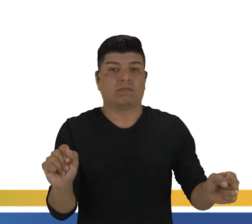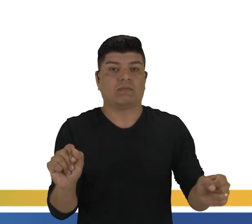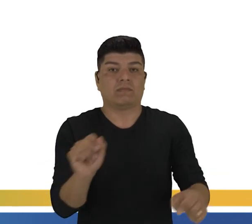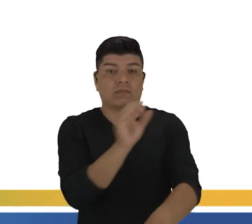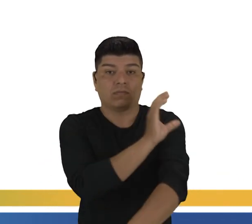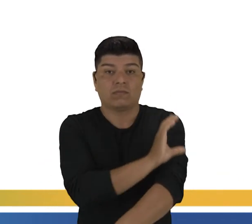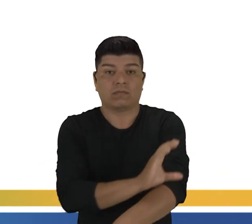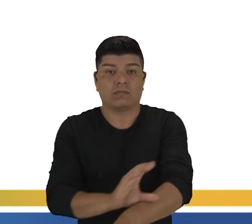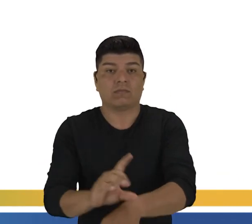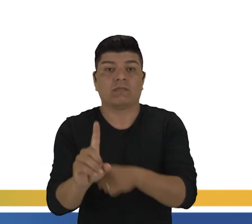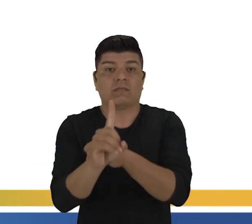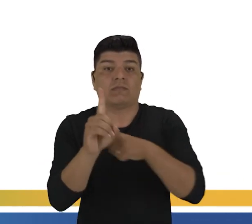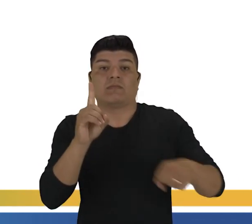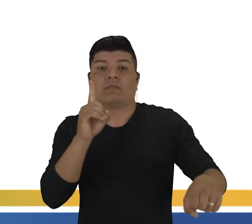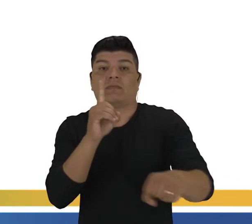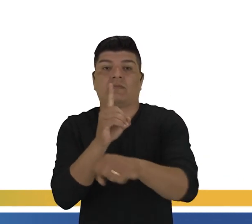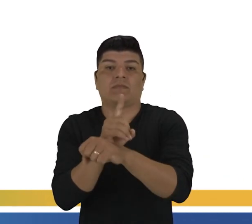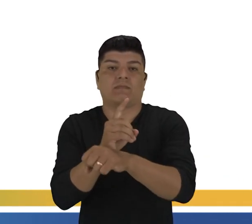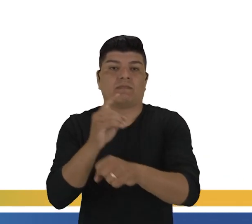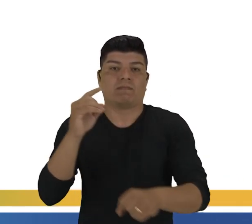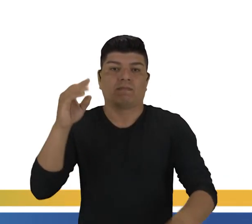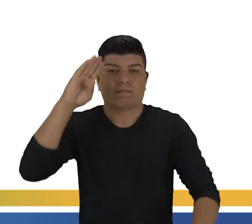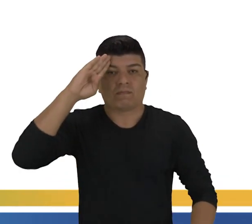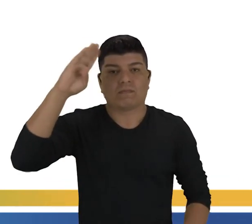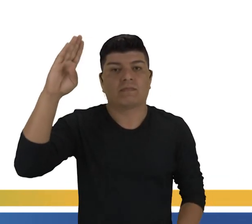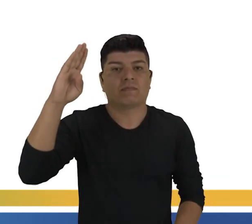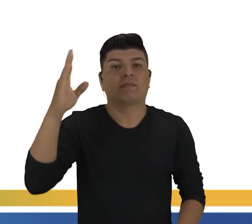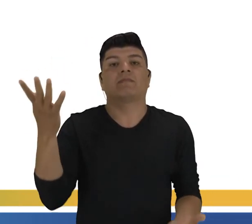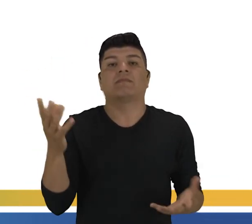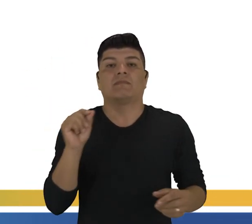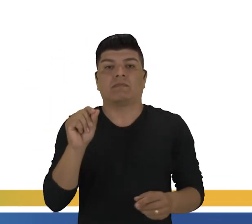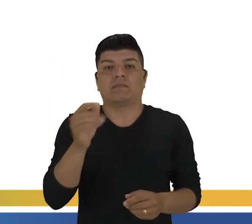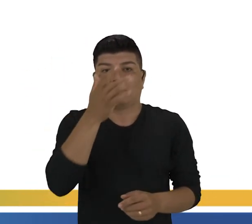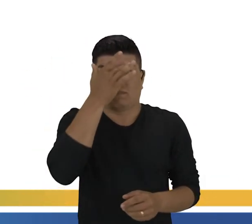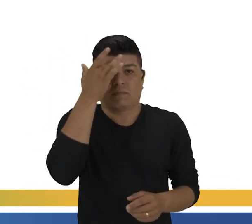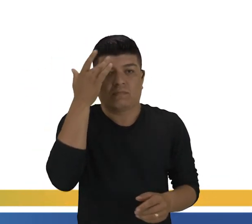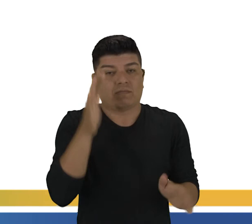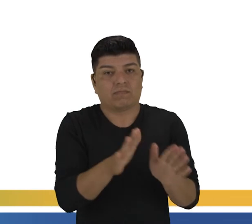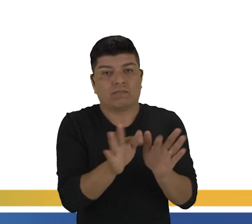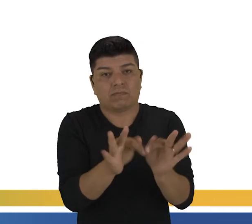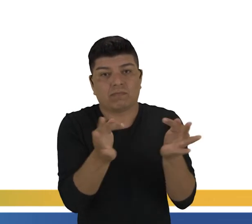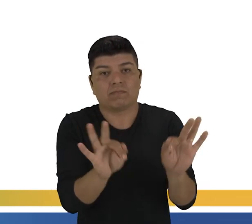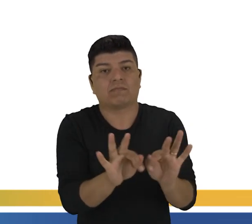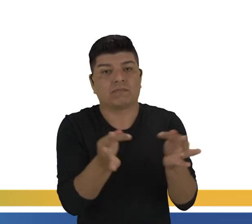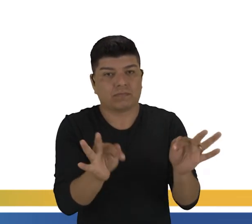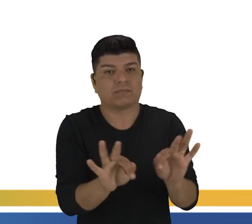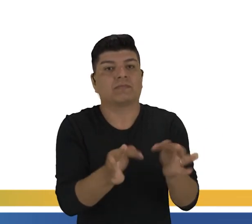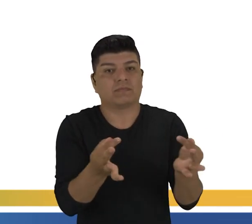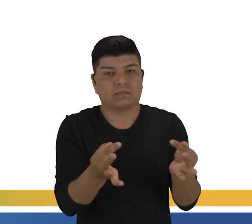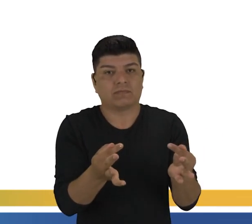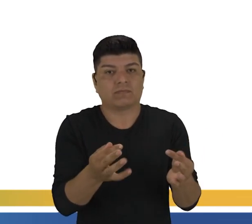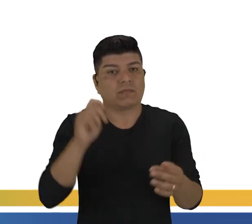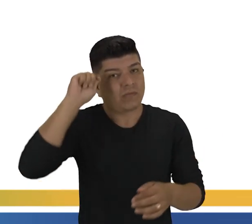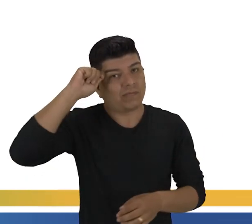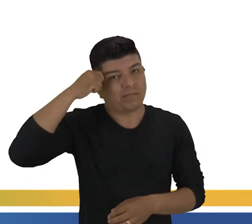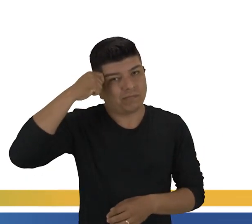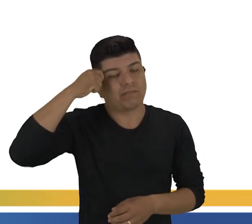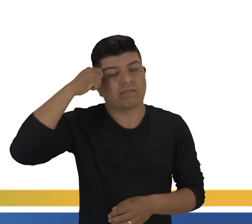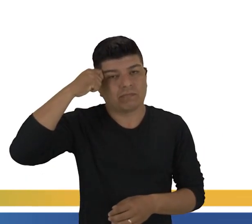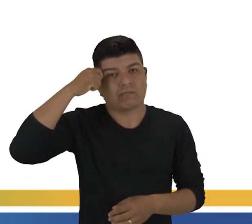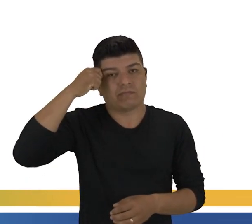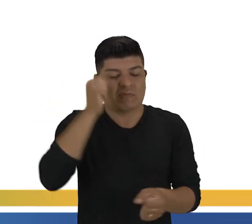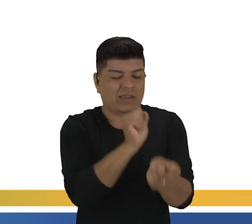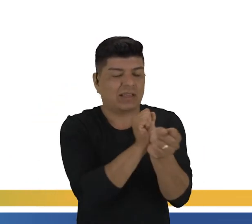cultural, social, mas principalmente das camadas mais desfavorecidas, e neste caso, dos negros, que